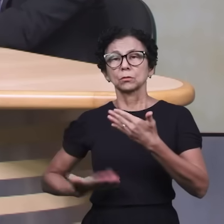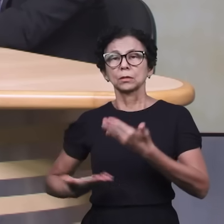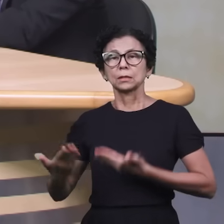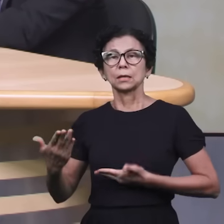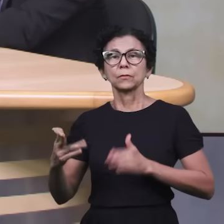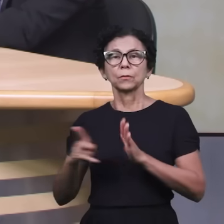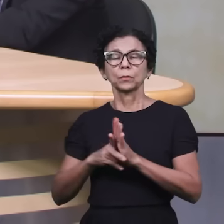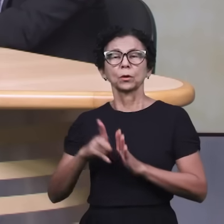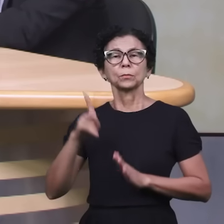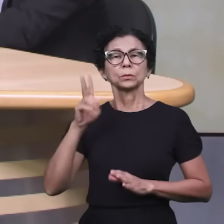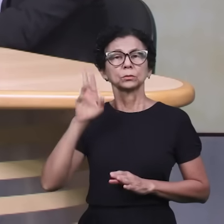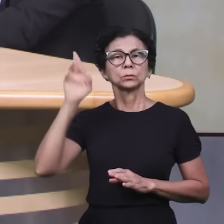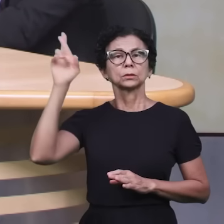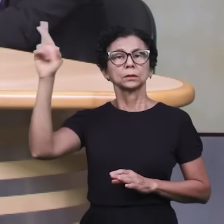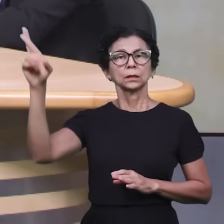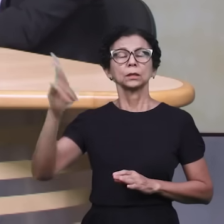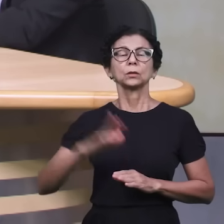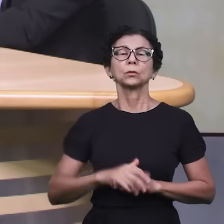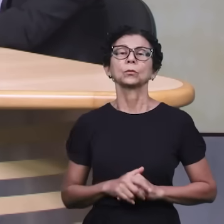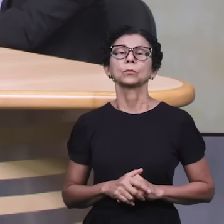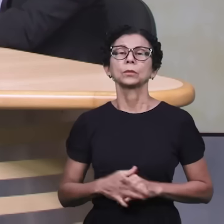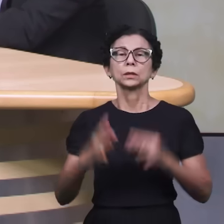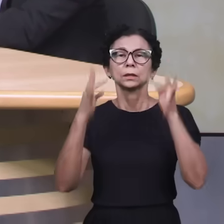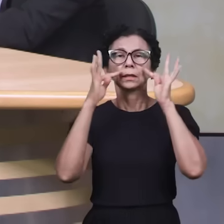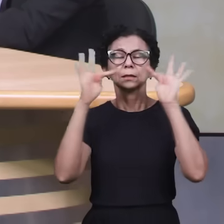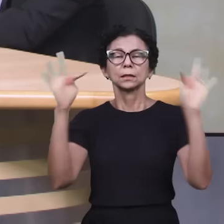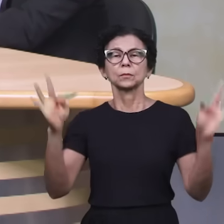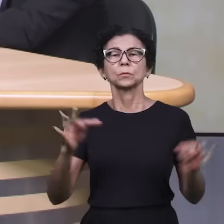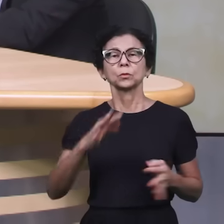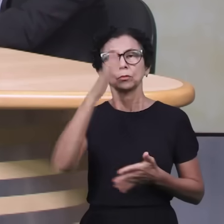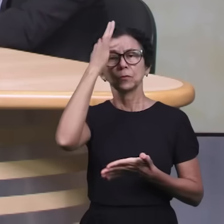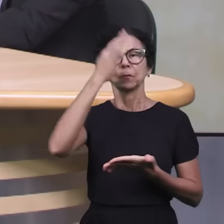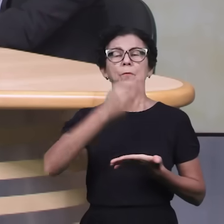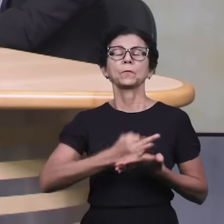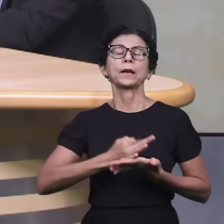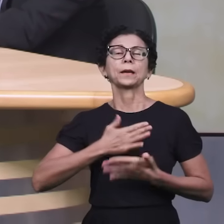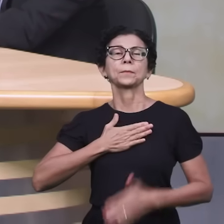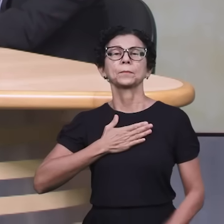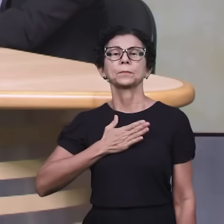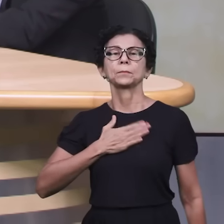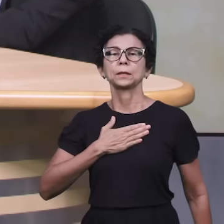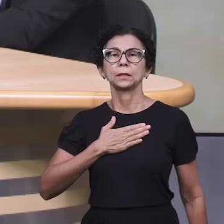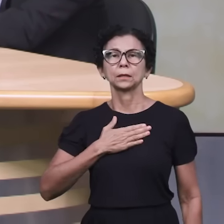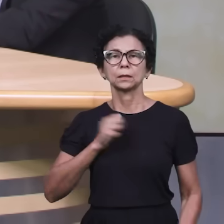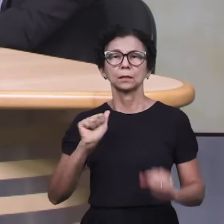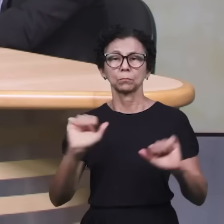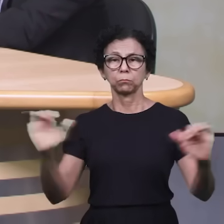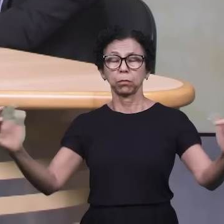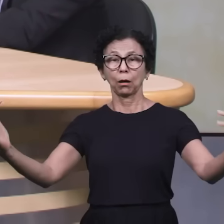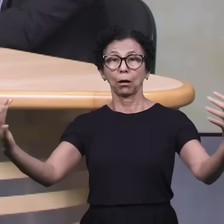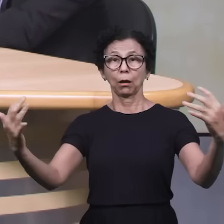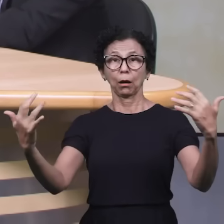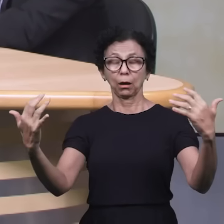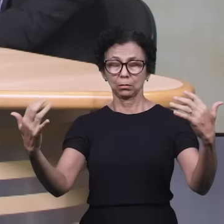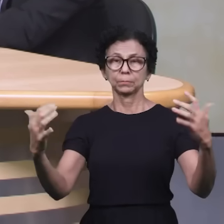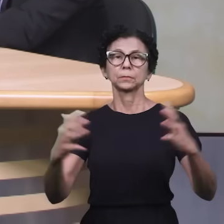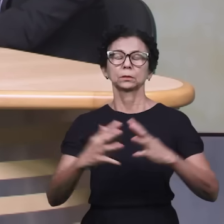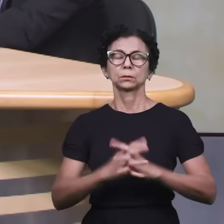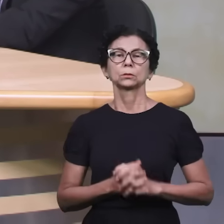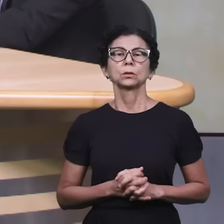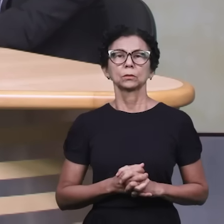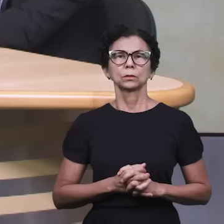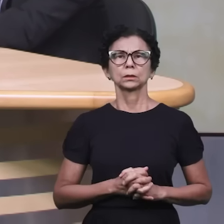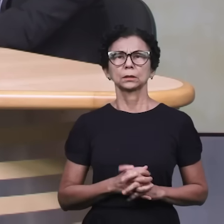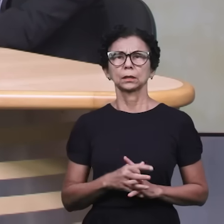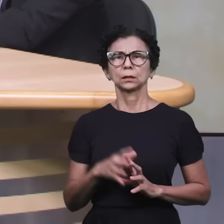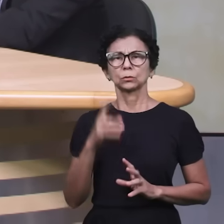E publicamente declaro a minha fé. Então, o batismo nas águas é aquela declaração pública de fé, em que nesse momento